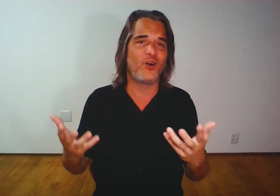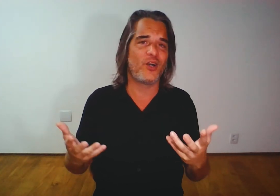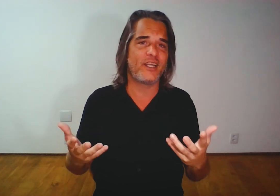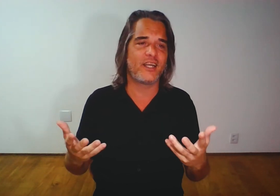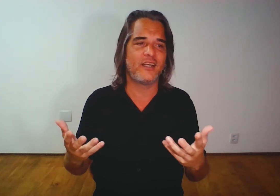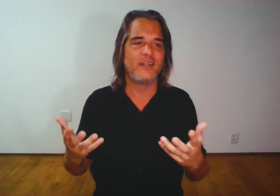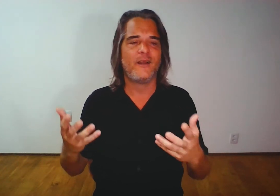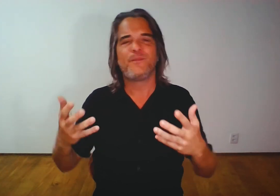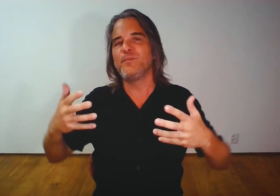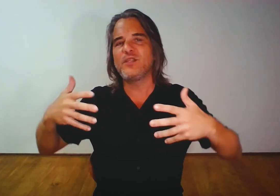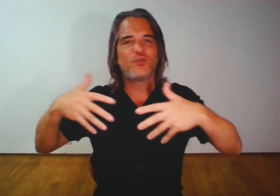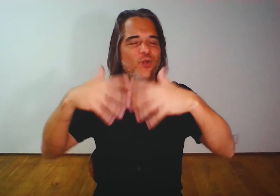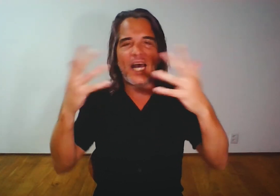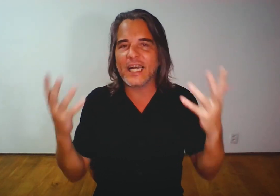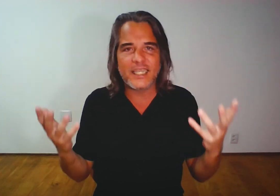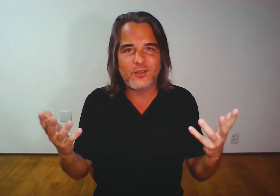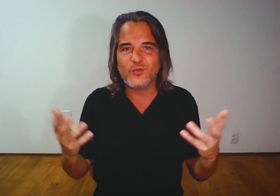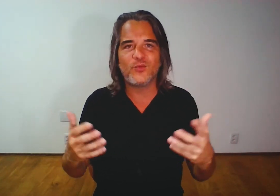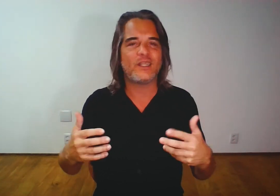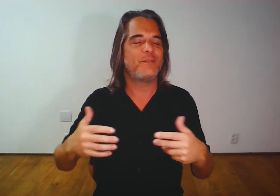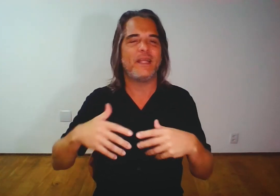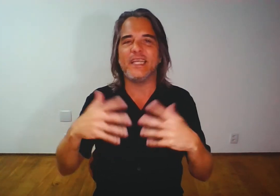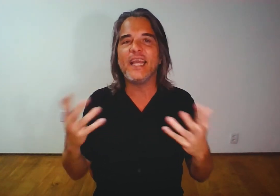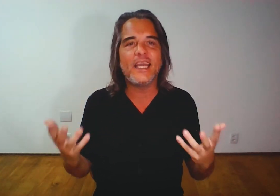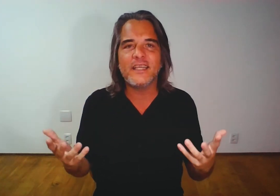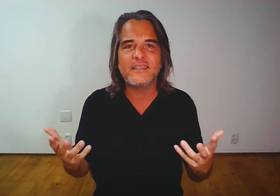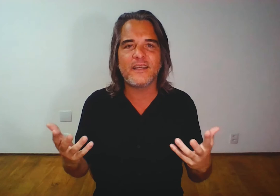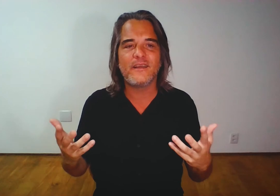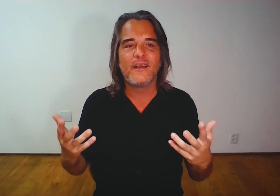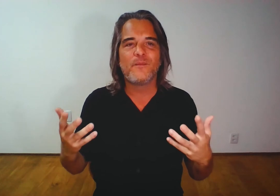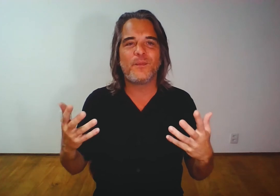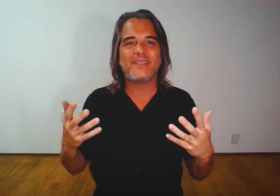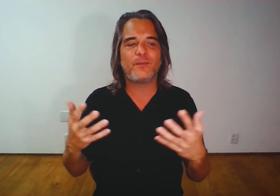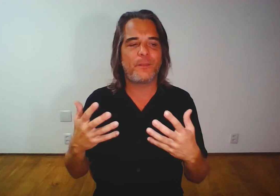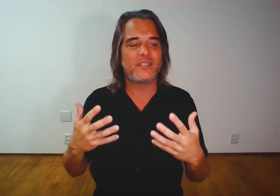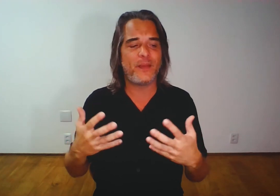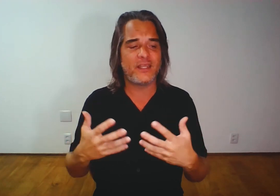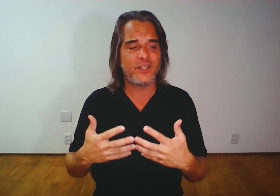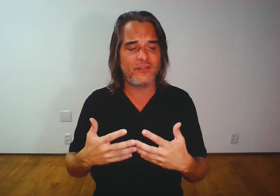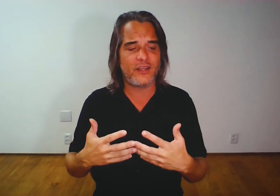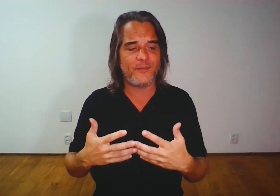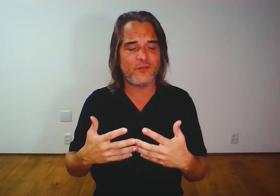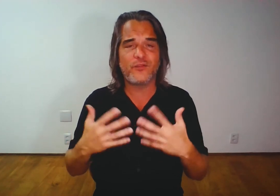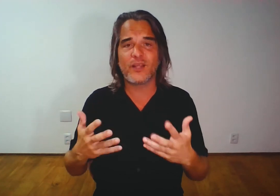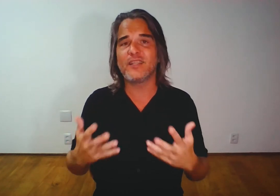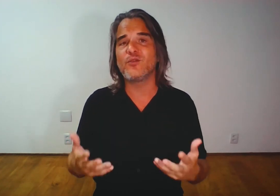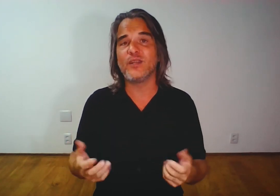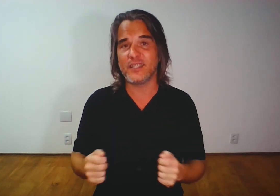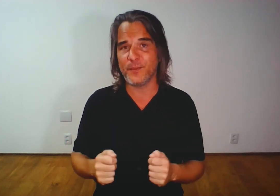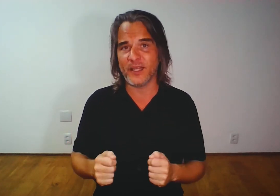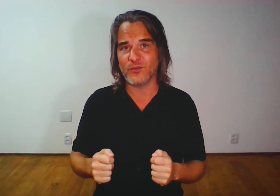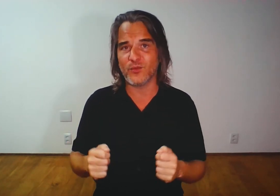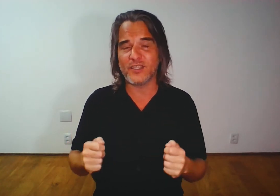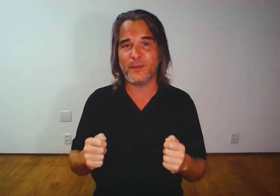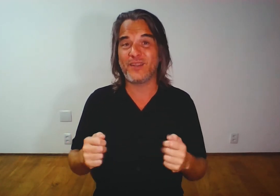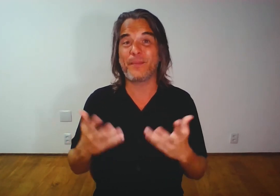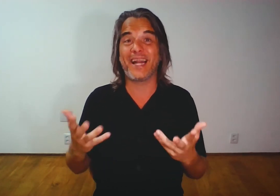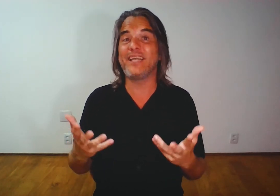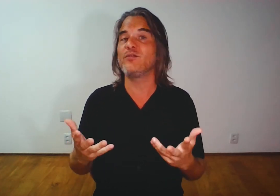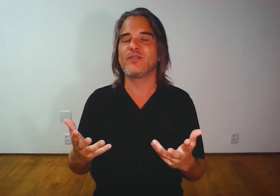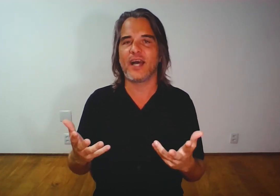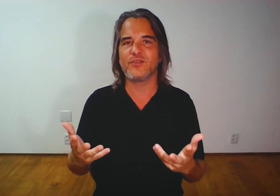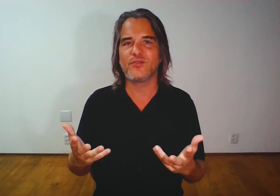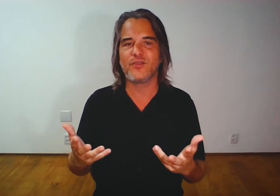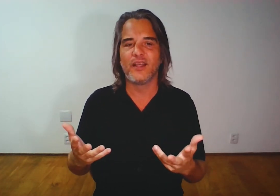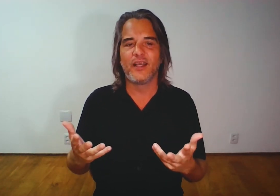mais teórica, misturada com uma experiência, mas é uma perspectiva fundada no conhecimento. O conhecimento está